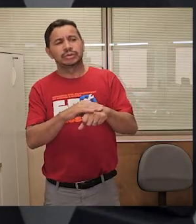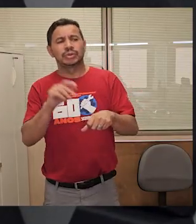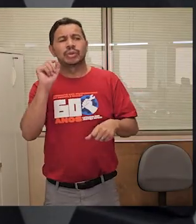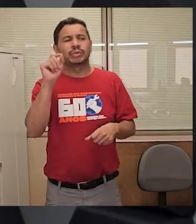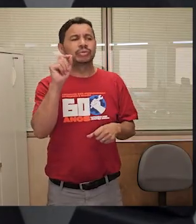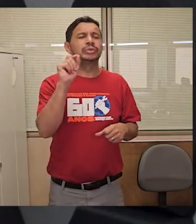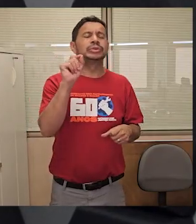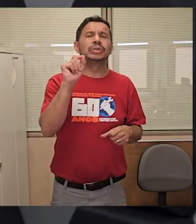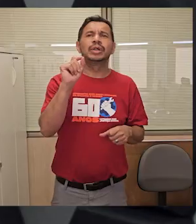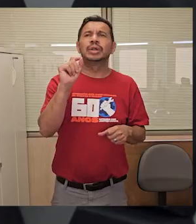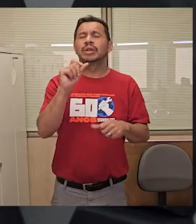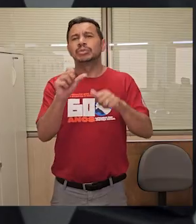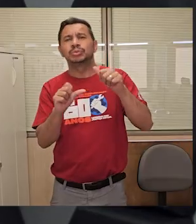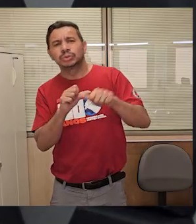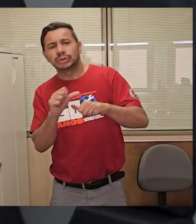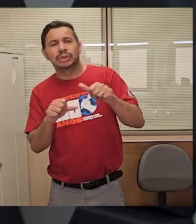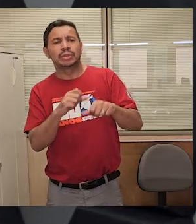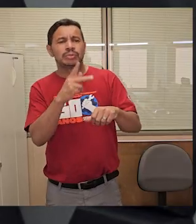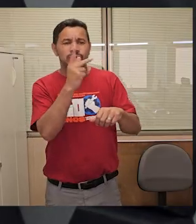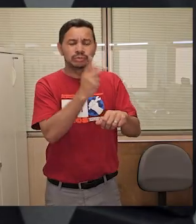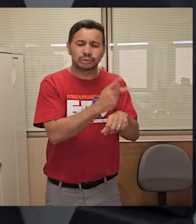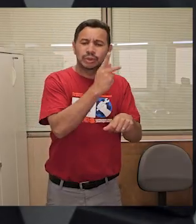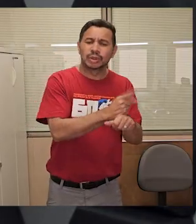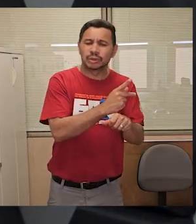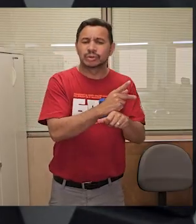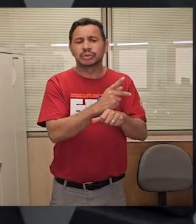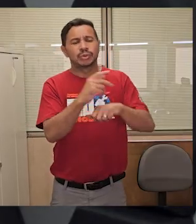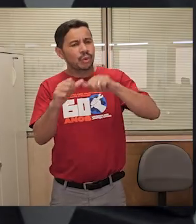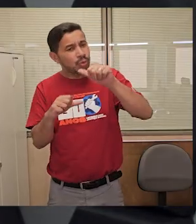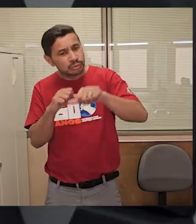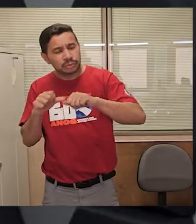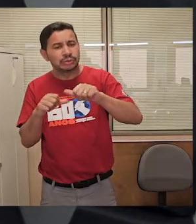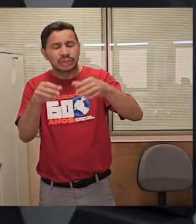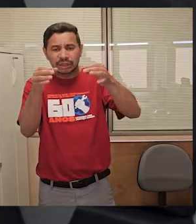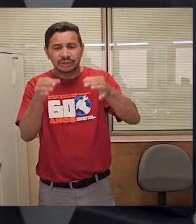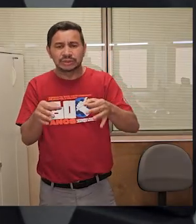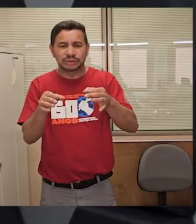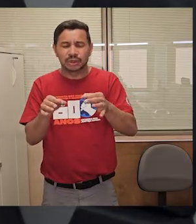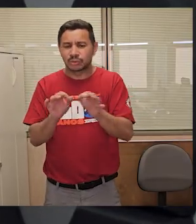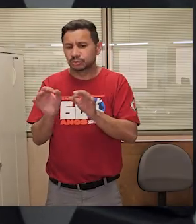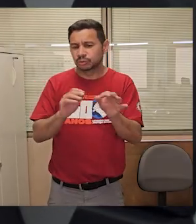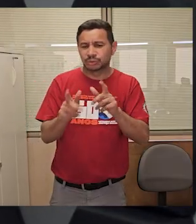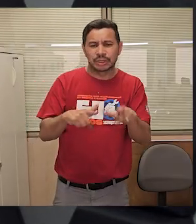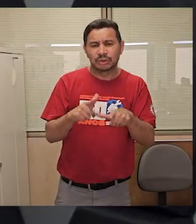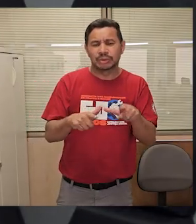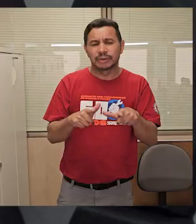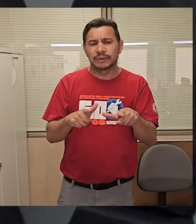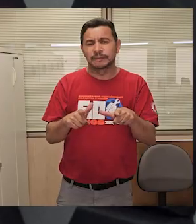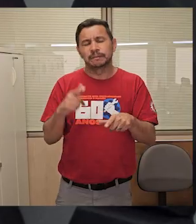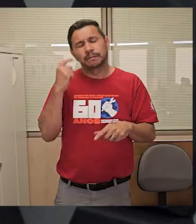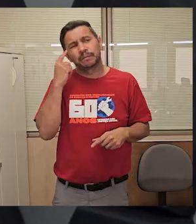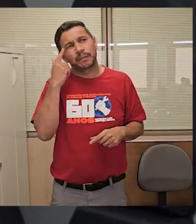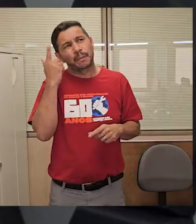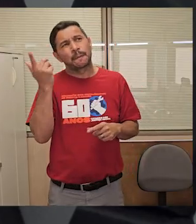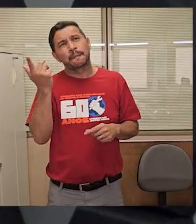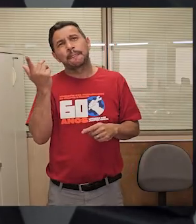inovações tecnológicas, né, ou mudanças estratégicas ligadas ao processo de trabalho, né? Então,